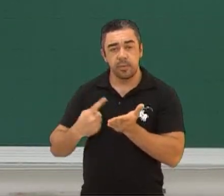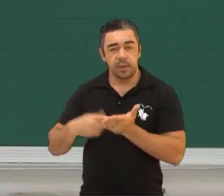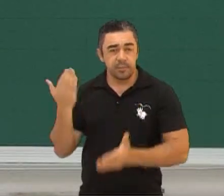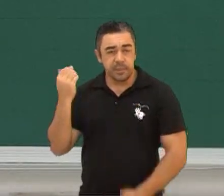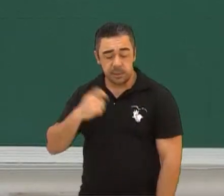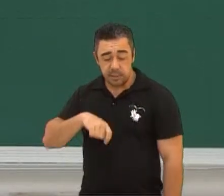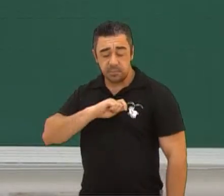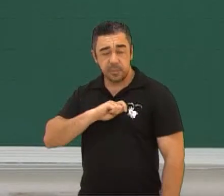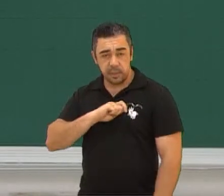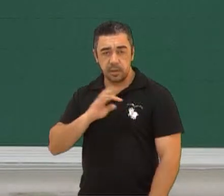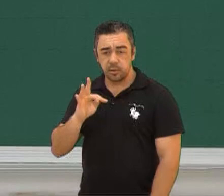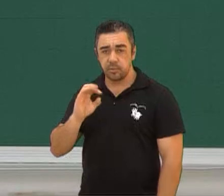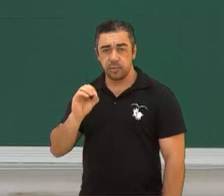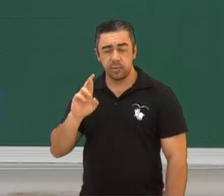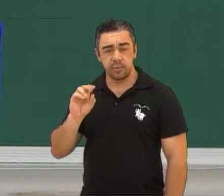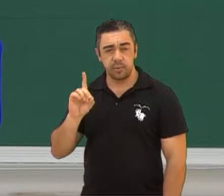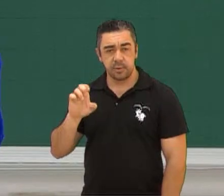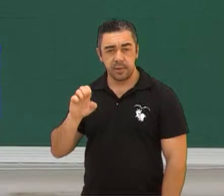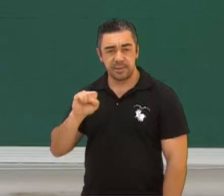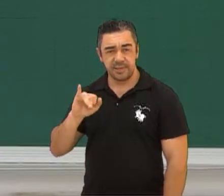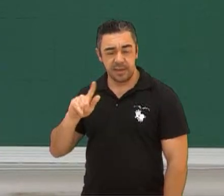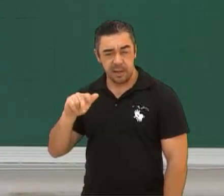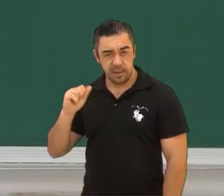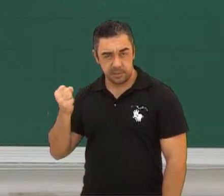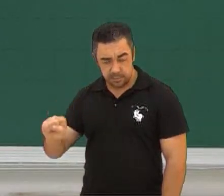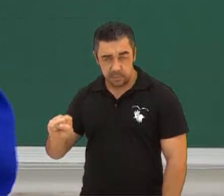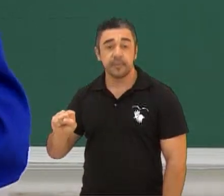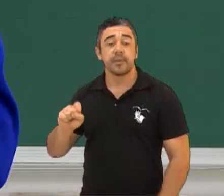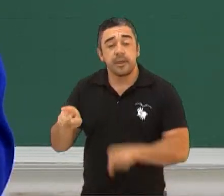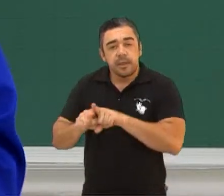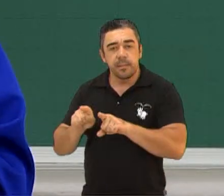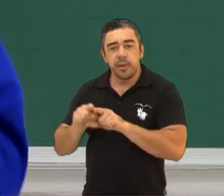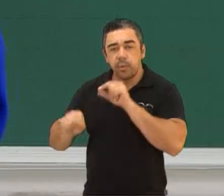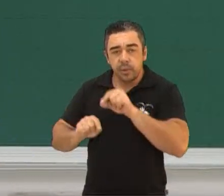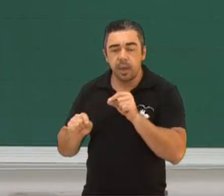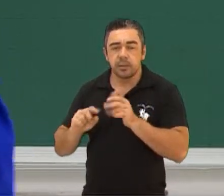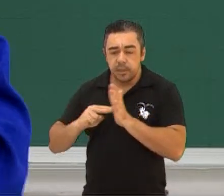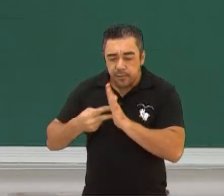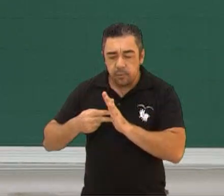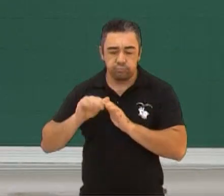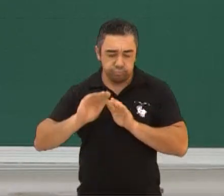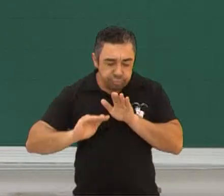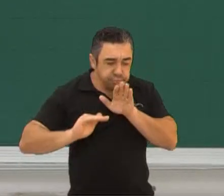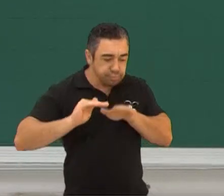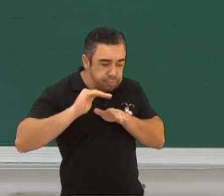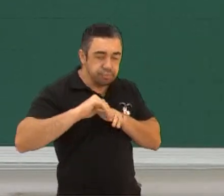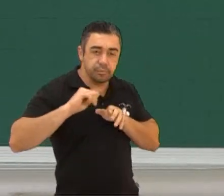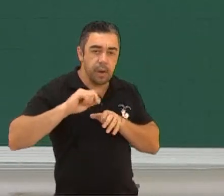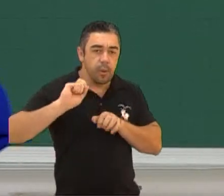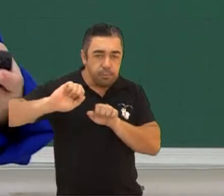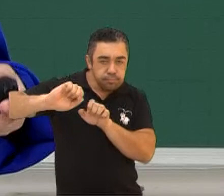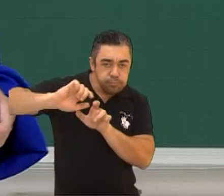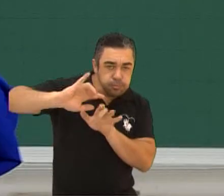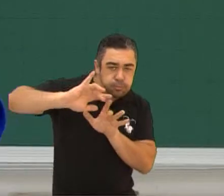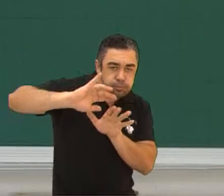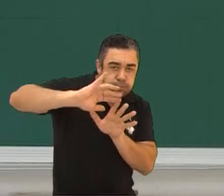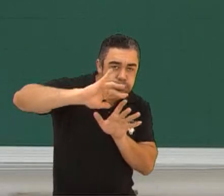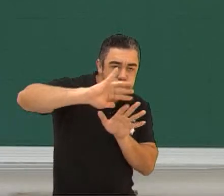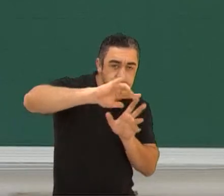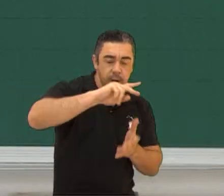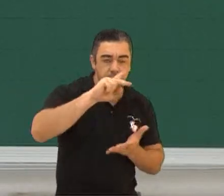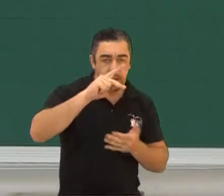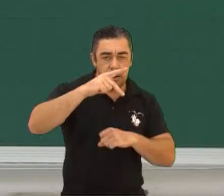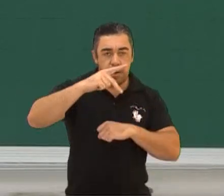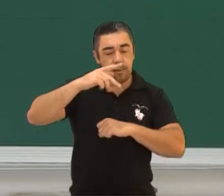que ainda tinha certa importância, mas fazendo com que o pezinho por pezinho fizesse com que o nosso estado fosse cada